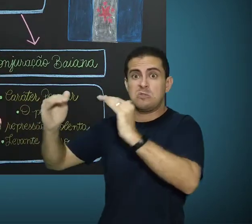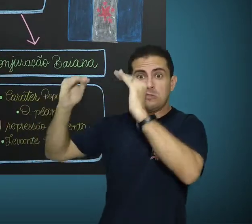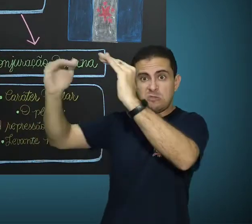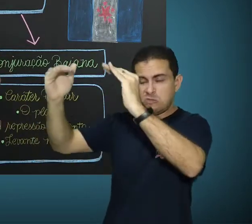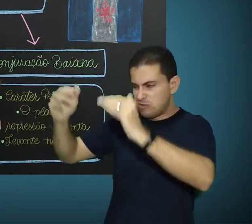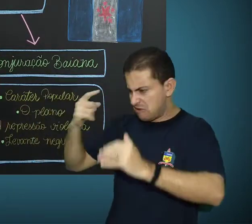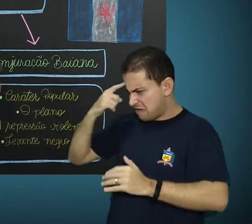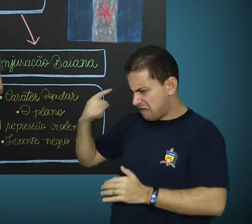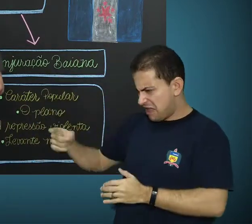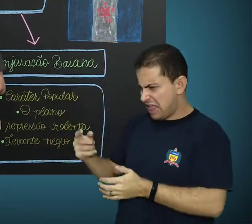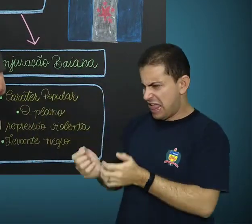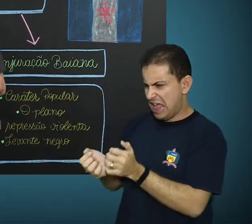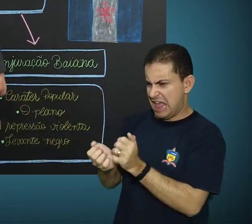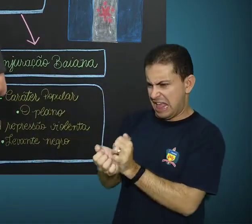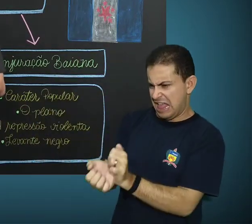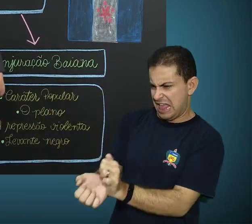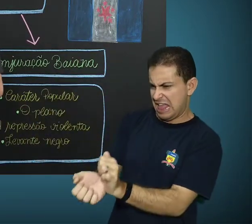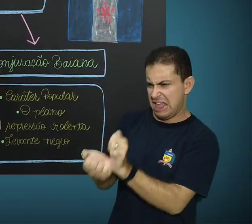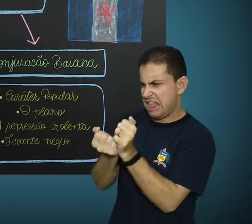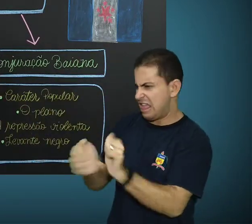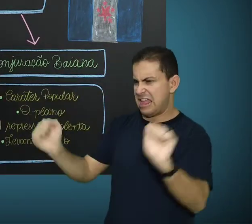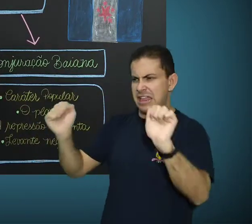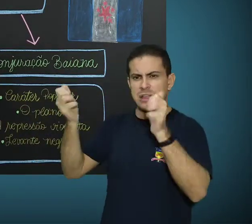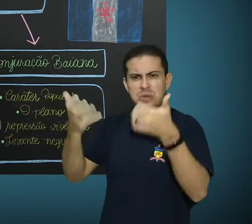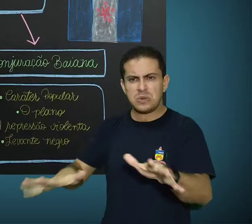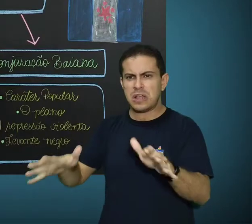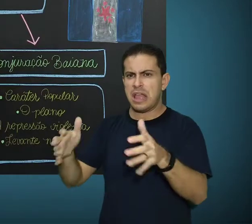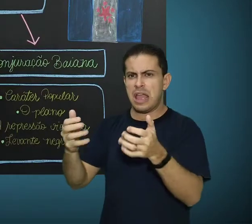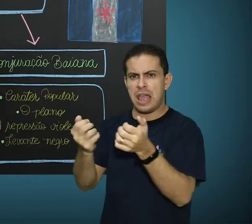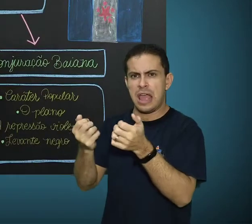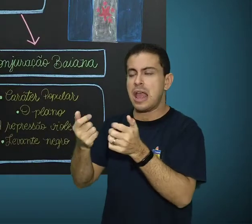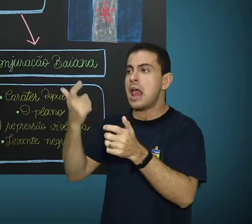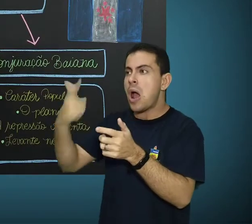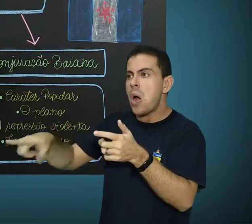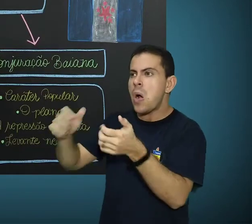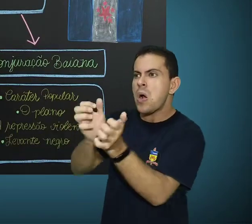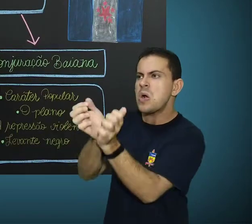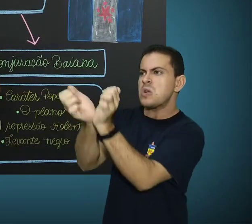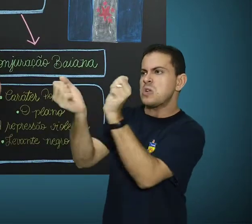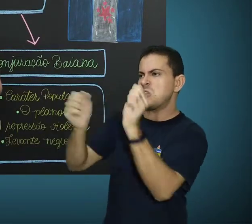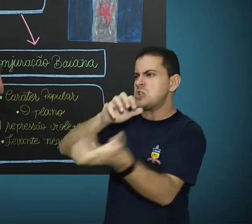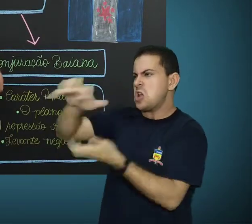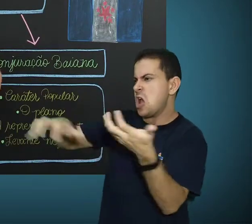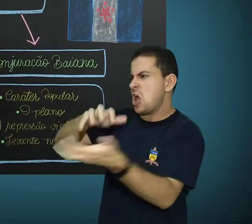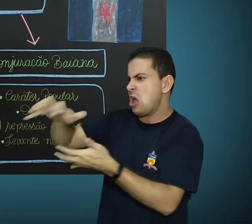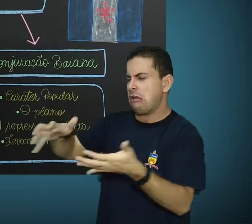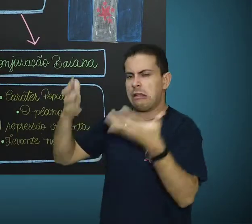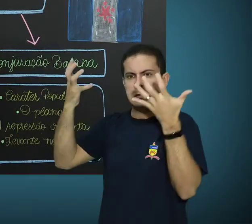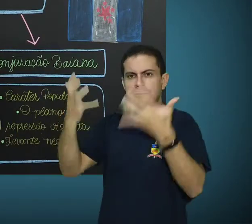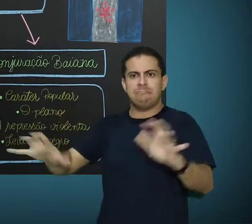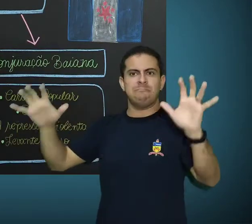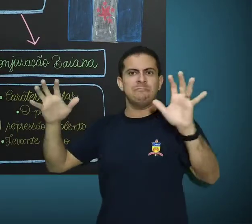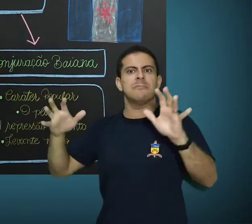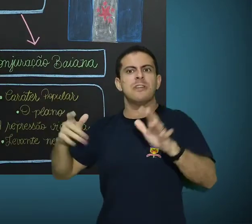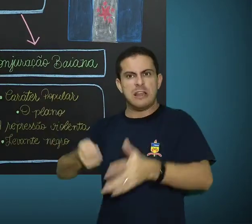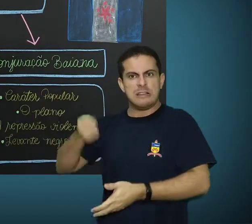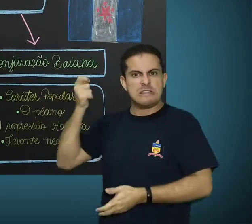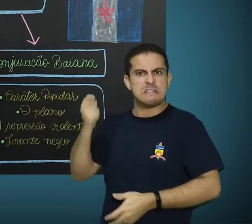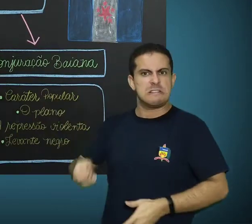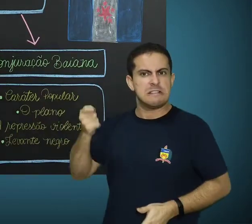fazendeiros tinha um receio de que outras rebeliões escravas acontecessem. Então, repara,